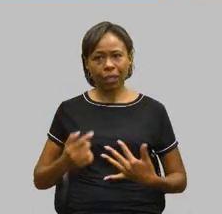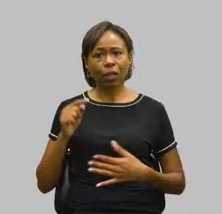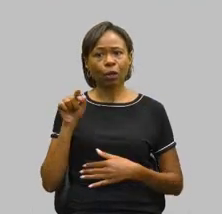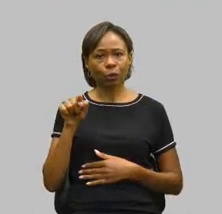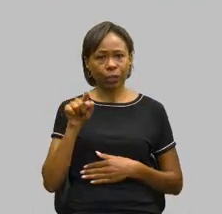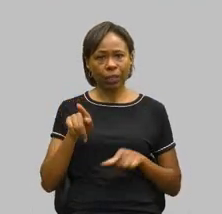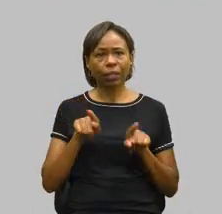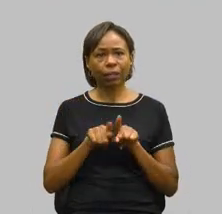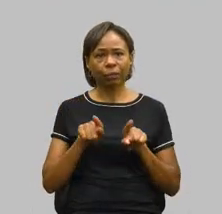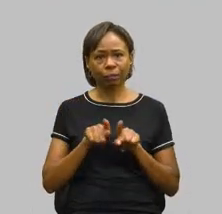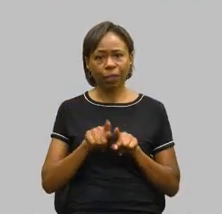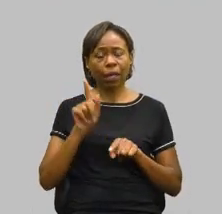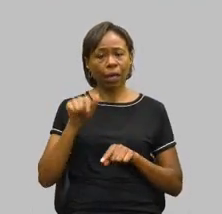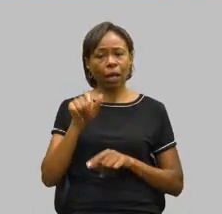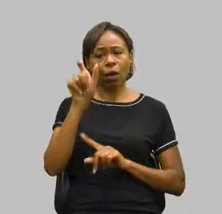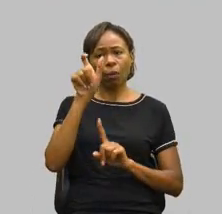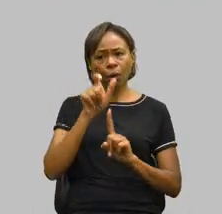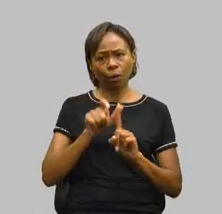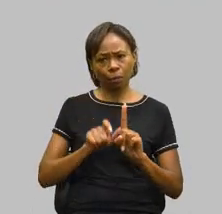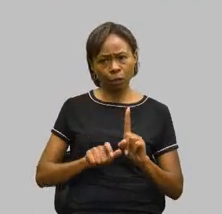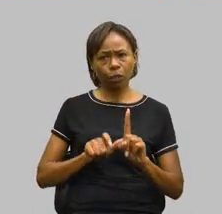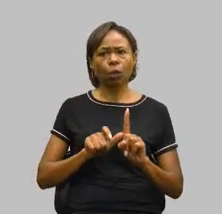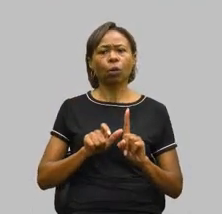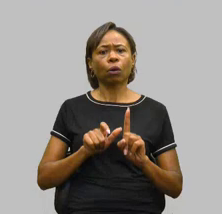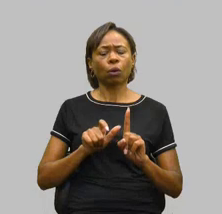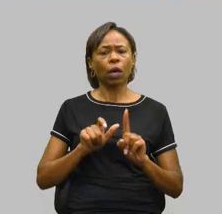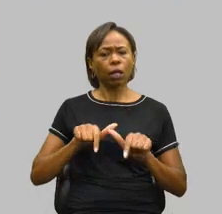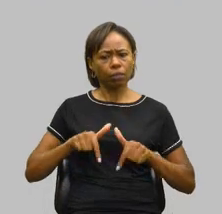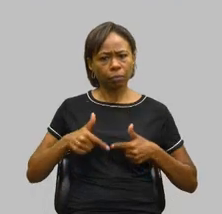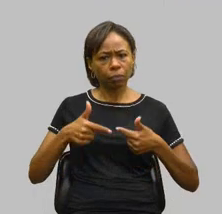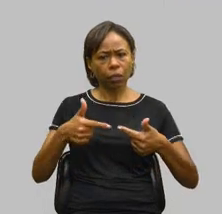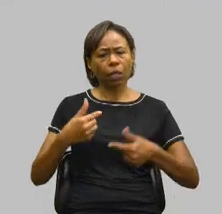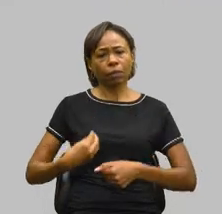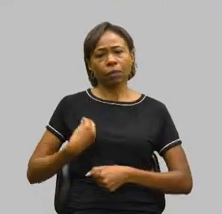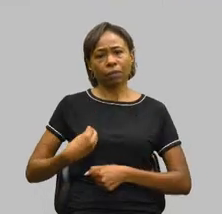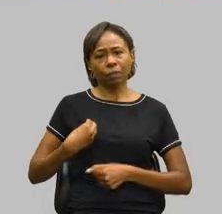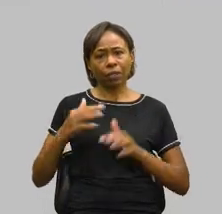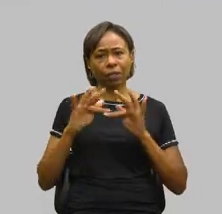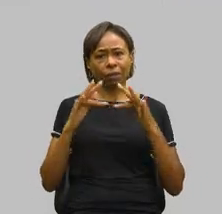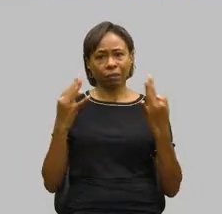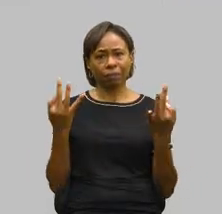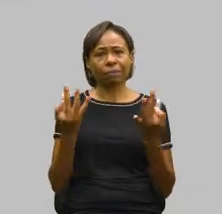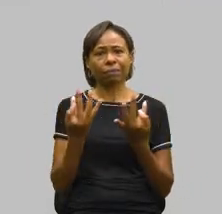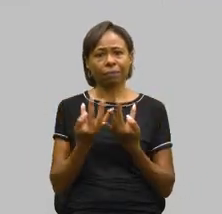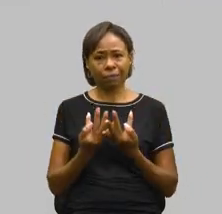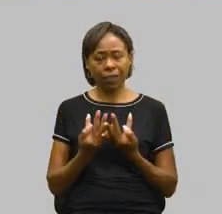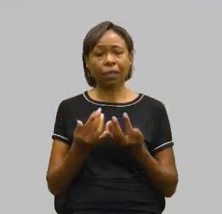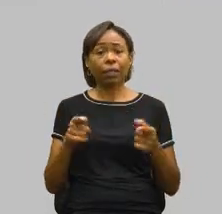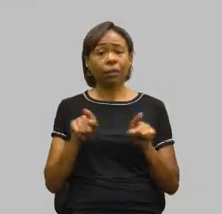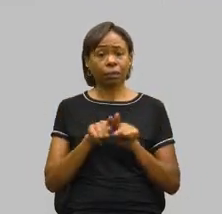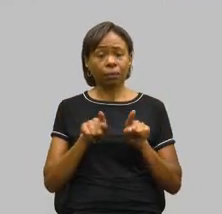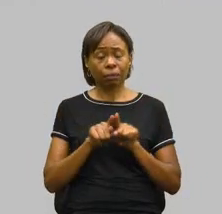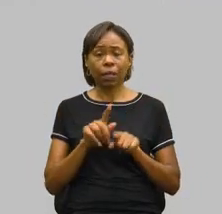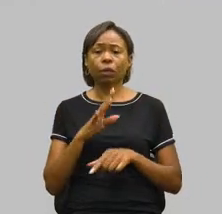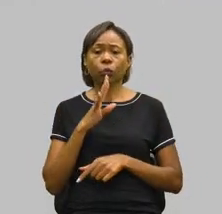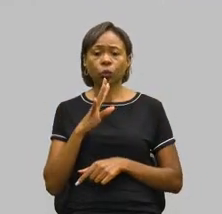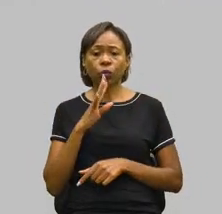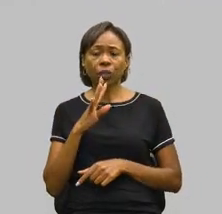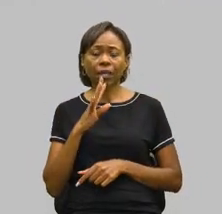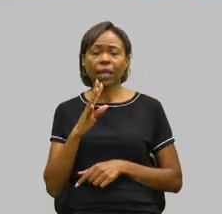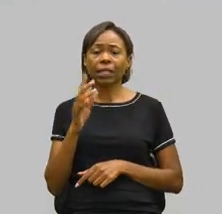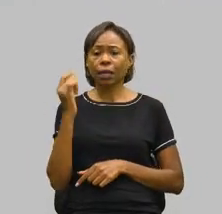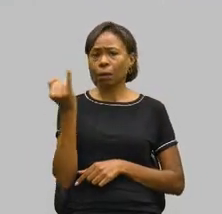uma com uma pessoa que eu sei que é pela causa da vida da família e também sabe da importância da primeira